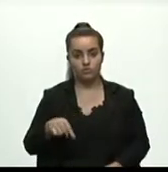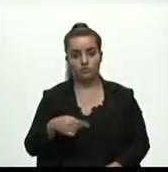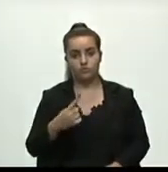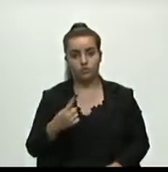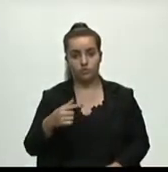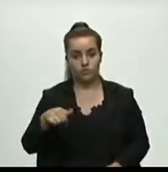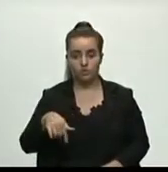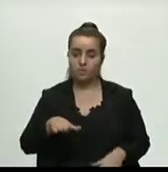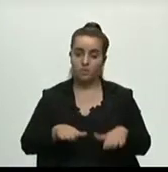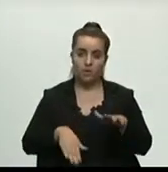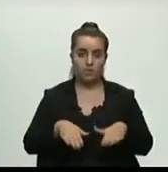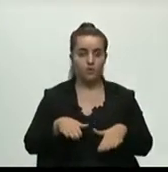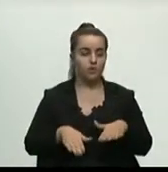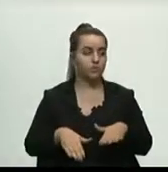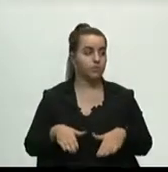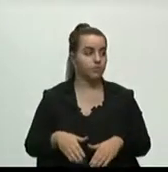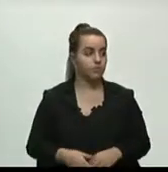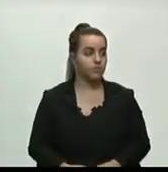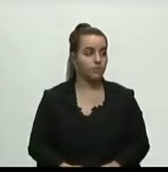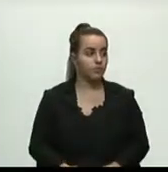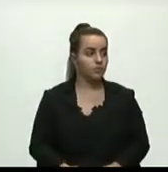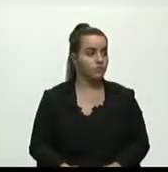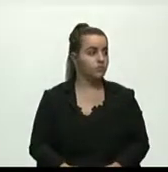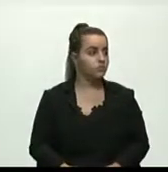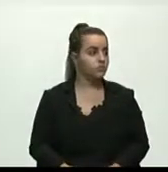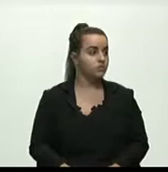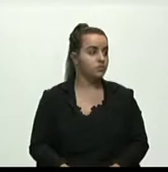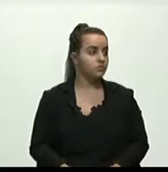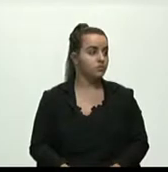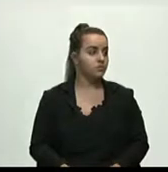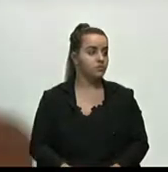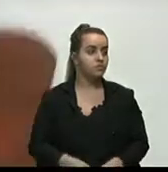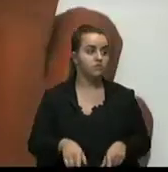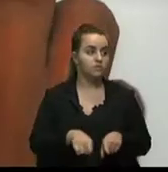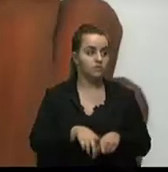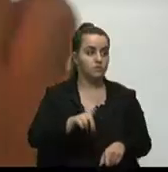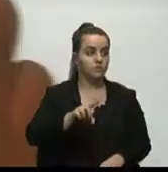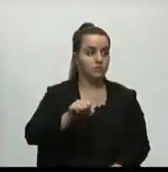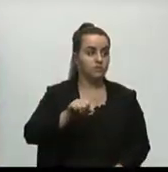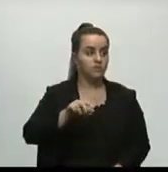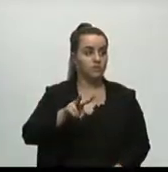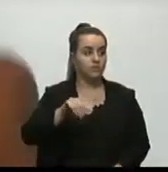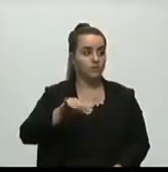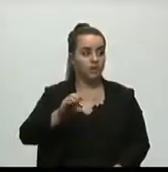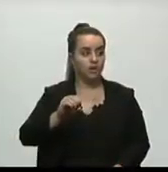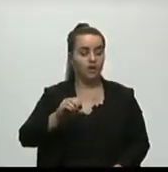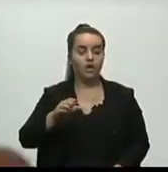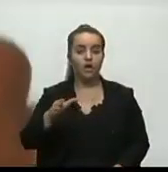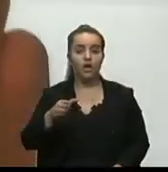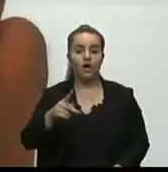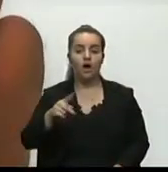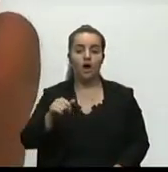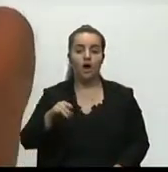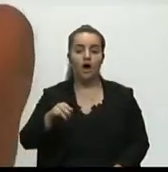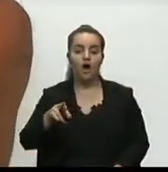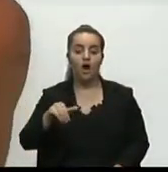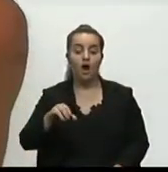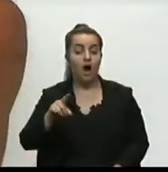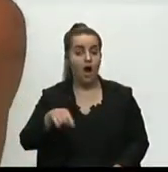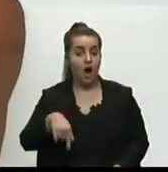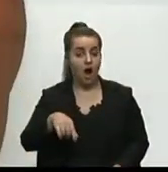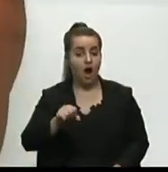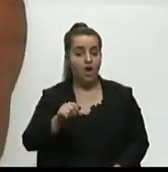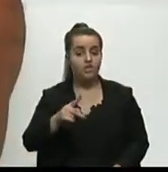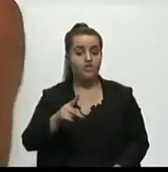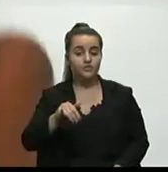22,17 aproximadamente. O desvio padrão. Novamente, Shift 2, escolha a opção 2,